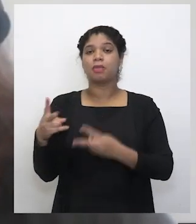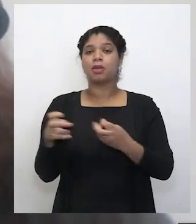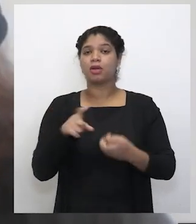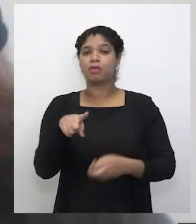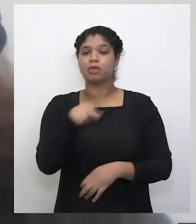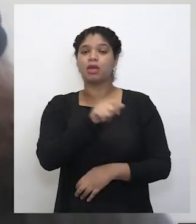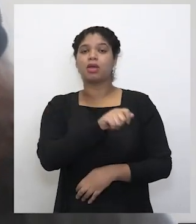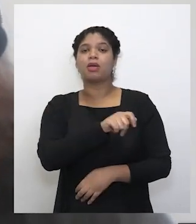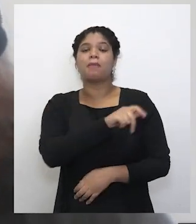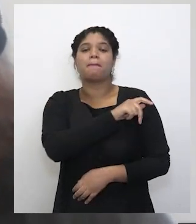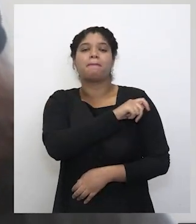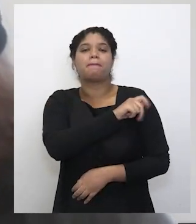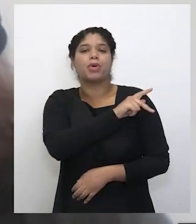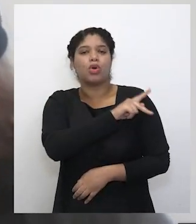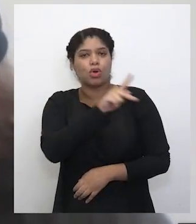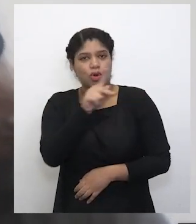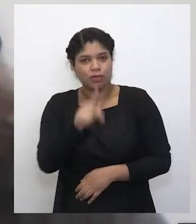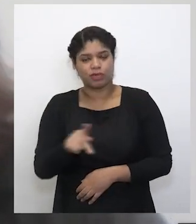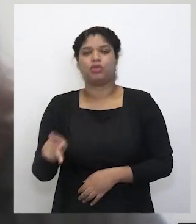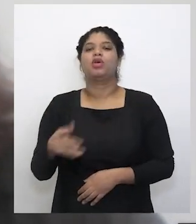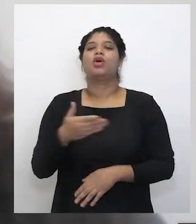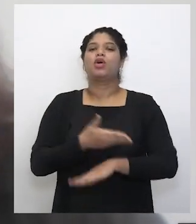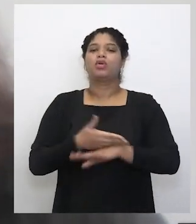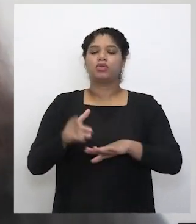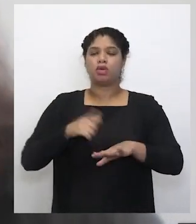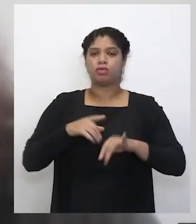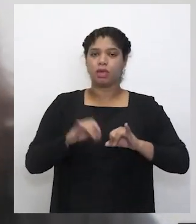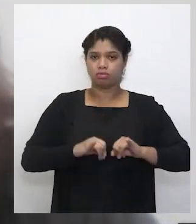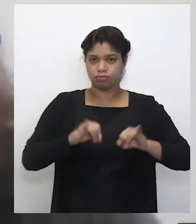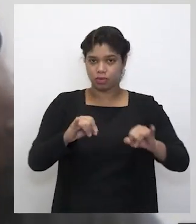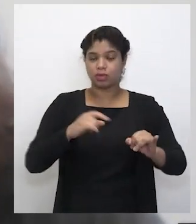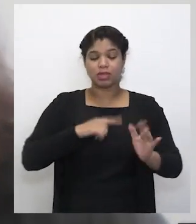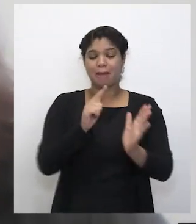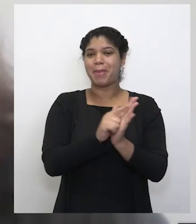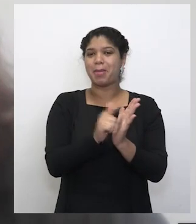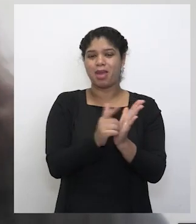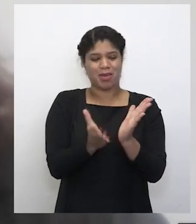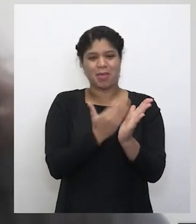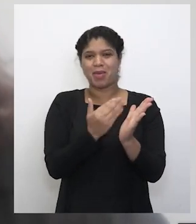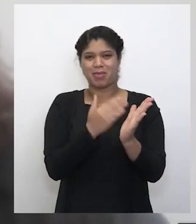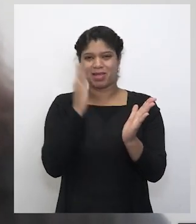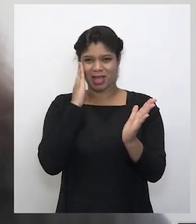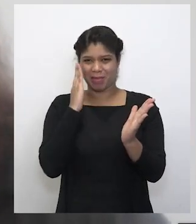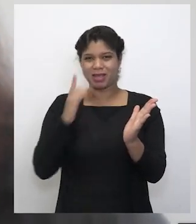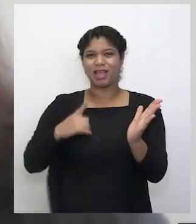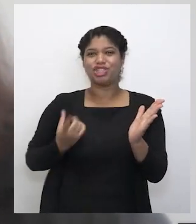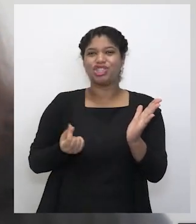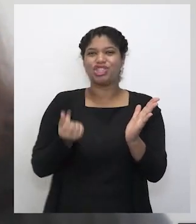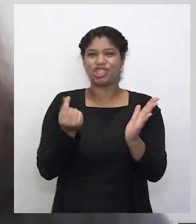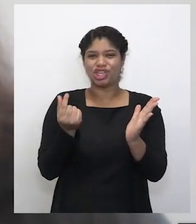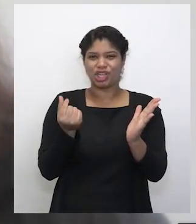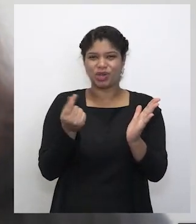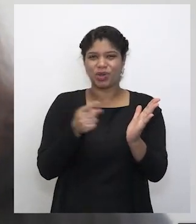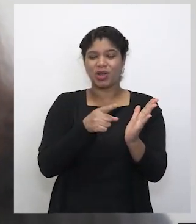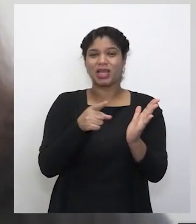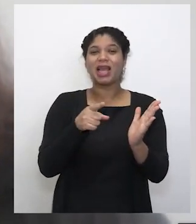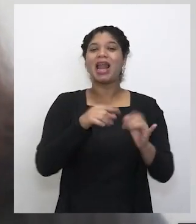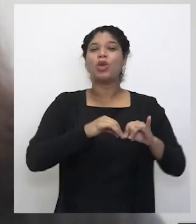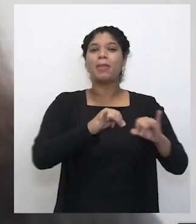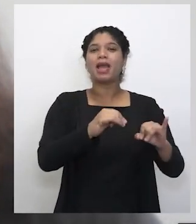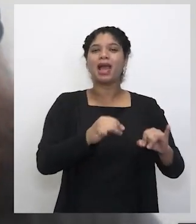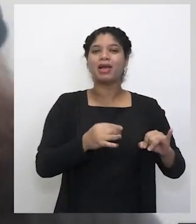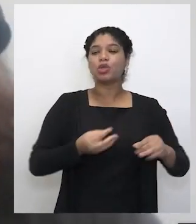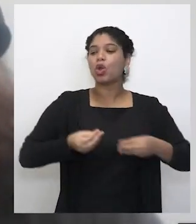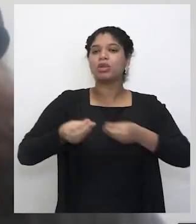trabalham bastante, né, o mercadinho, né, o folheto de mercado, aquele panfletinho que